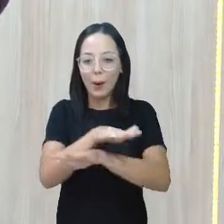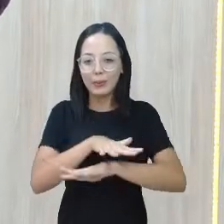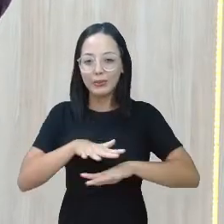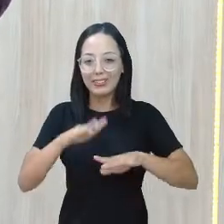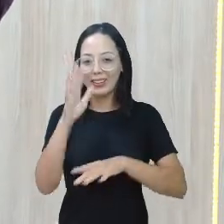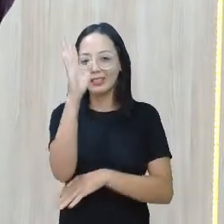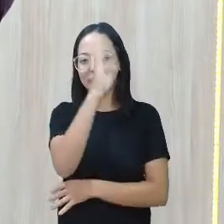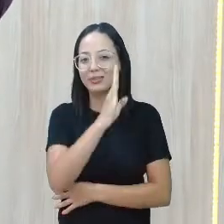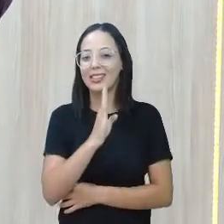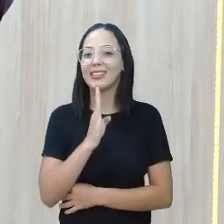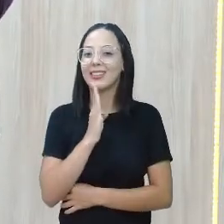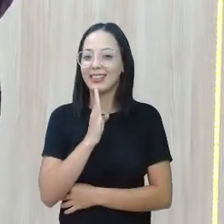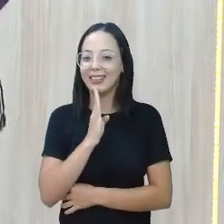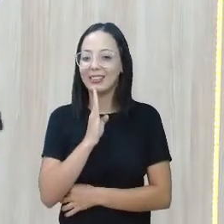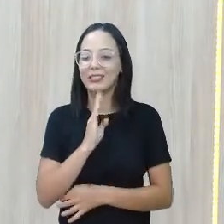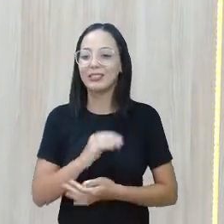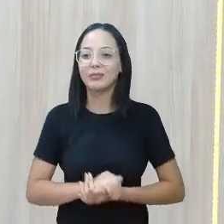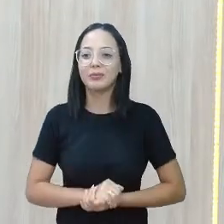brasileira, ok?